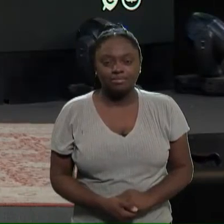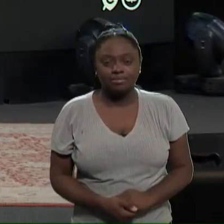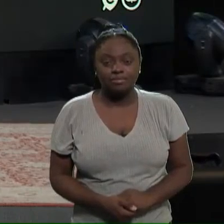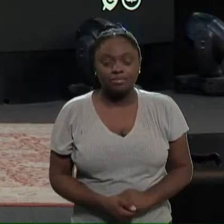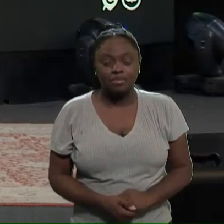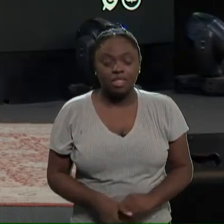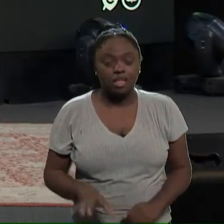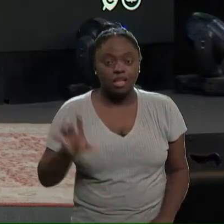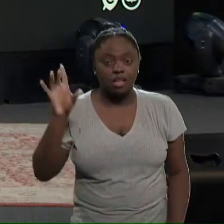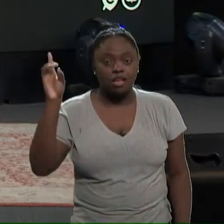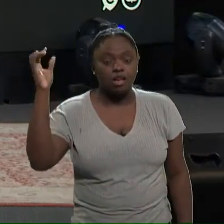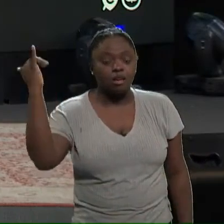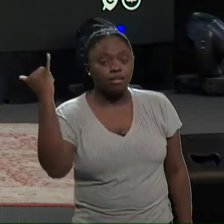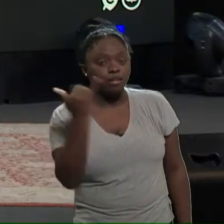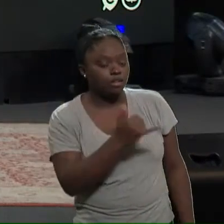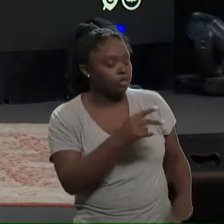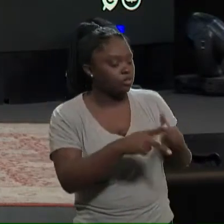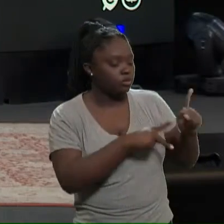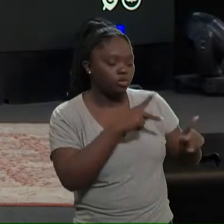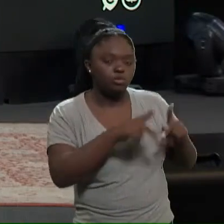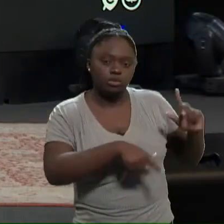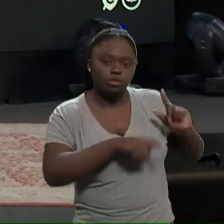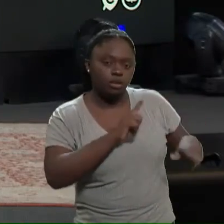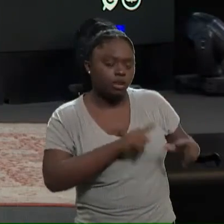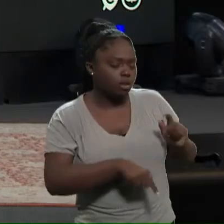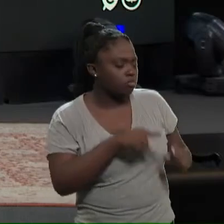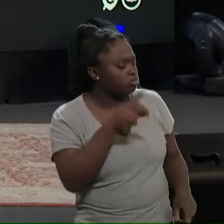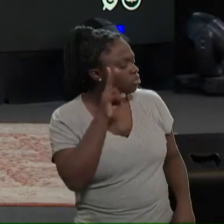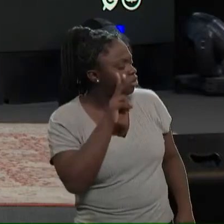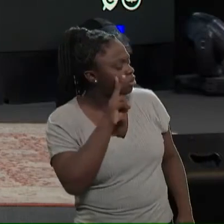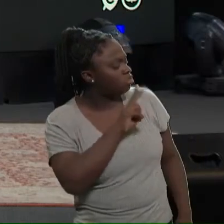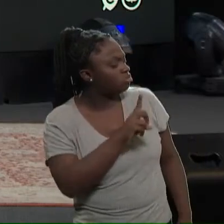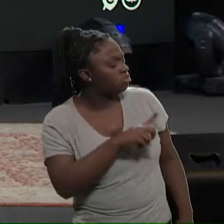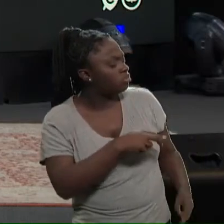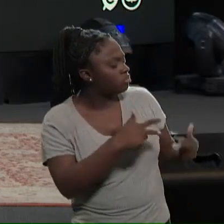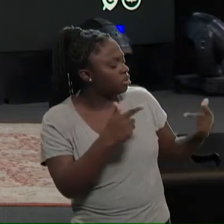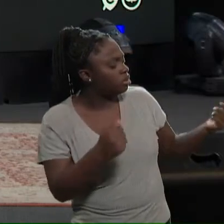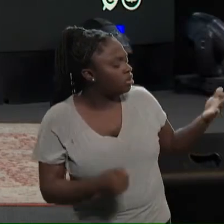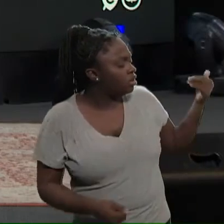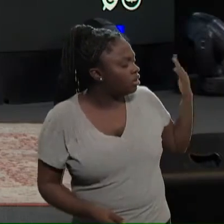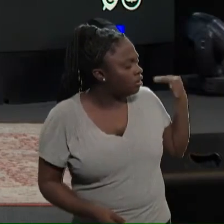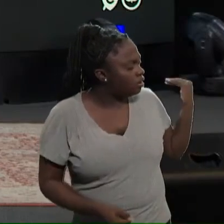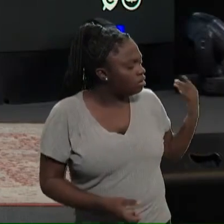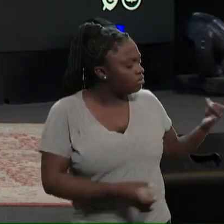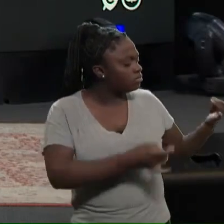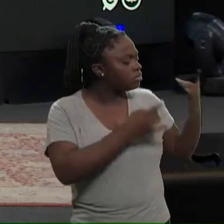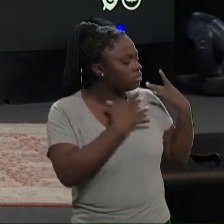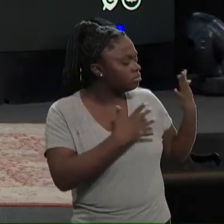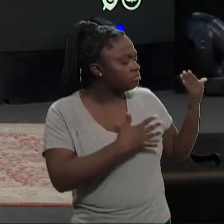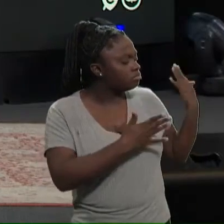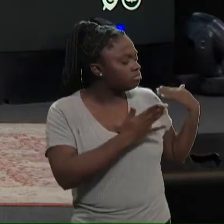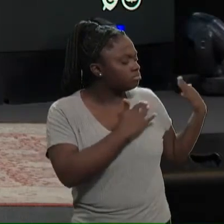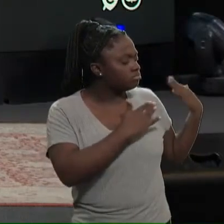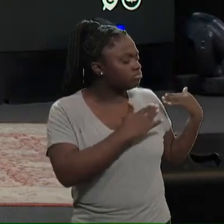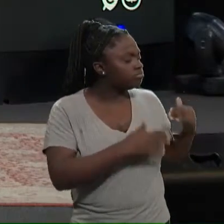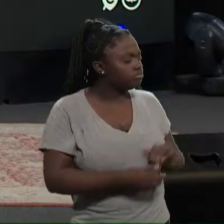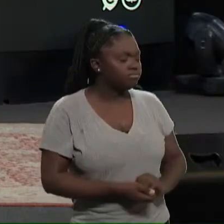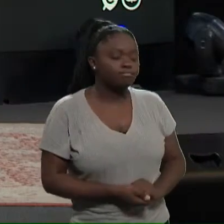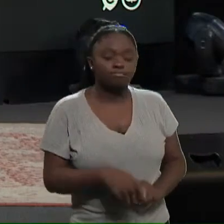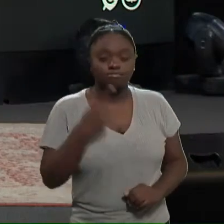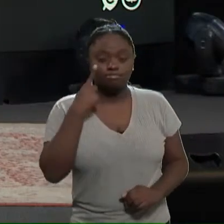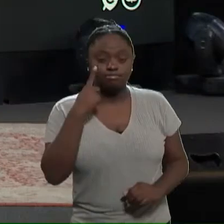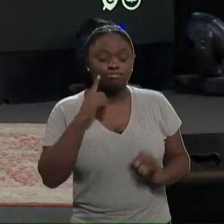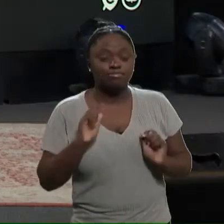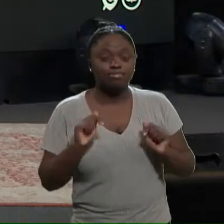Deus dá essa palavra para o povo de Israel: não vos lembreis das coisas passadas, só do passado. Não considere as antigas. Vede, eu